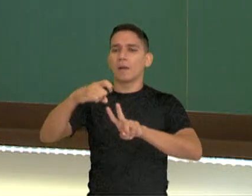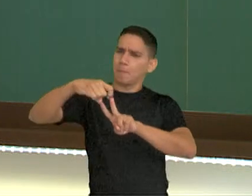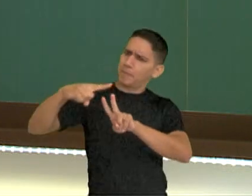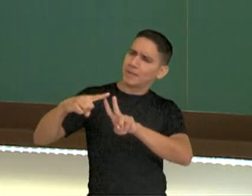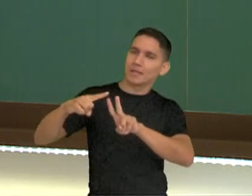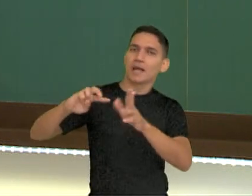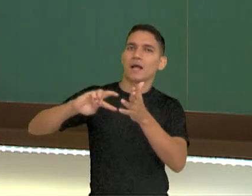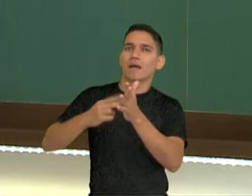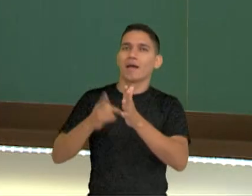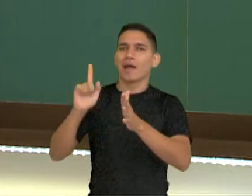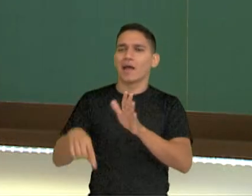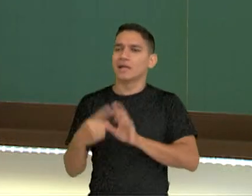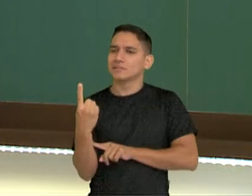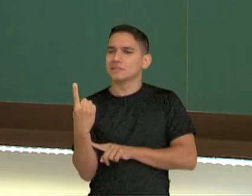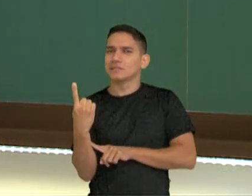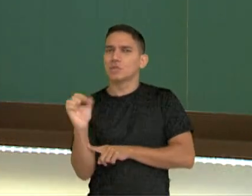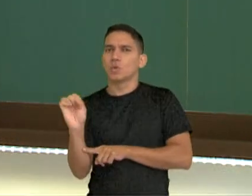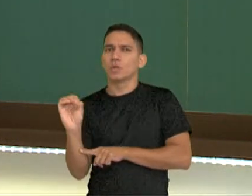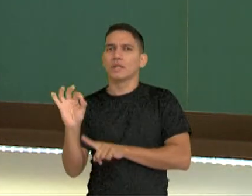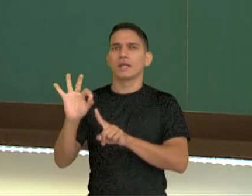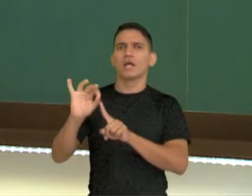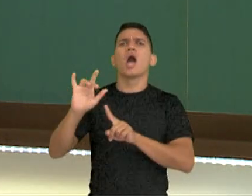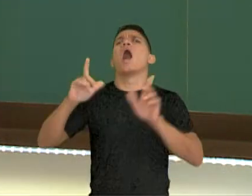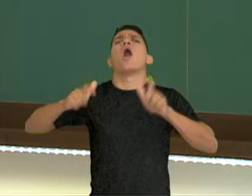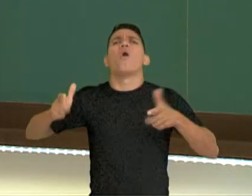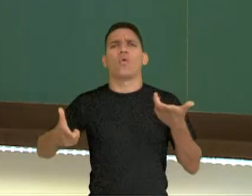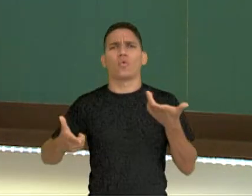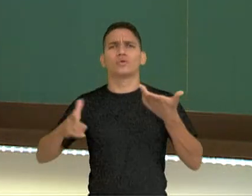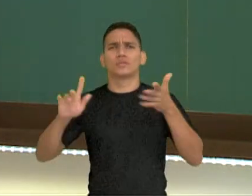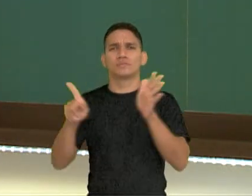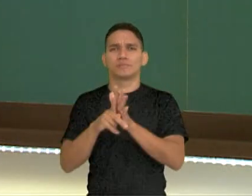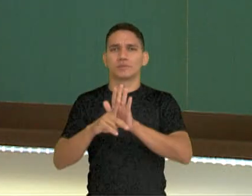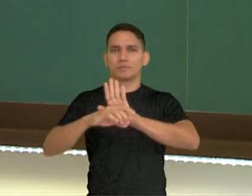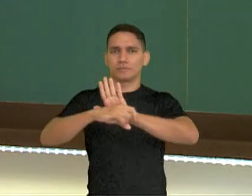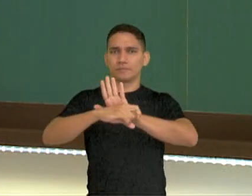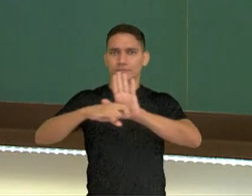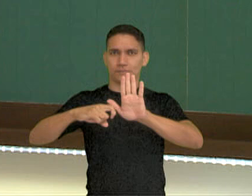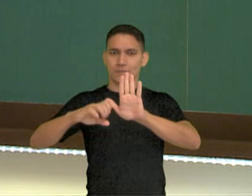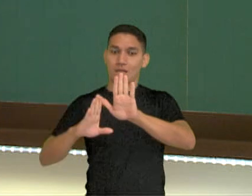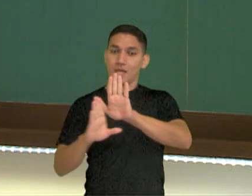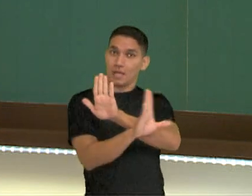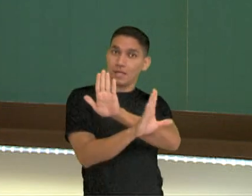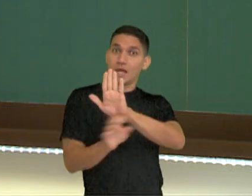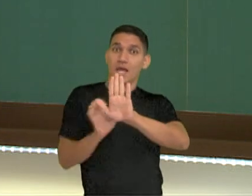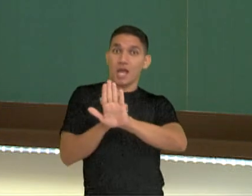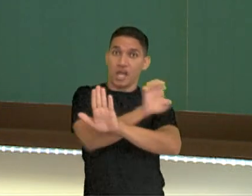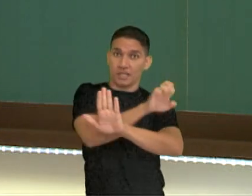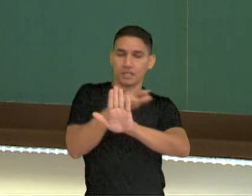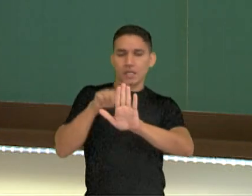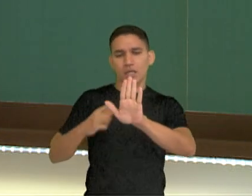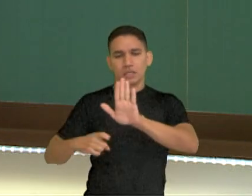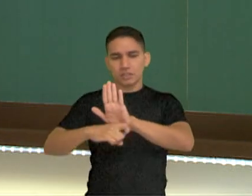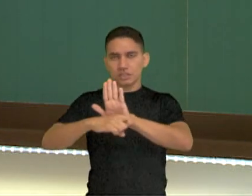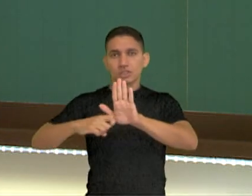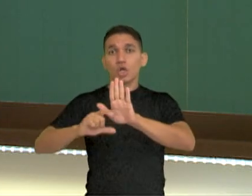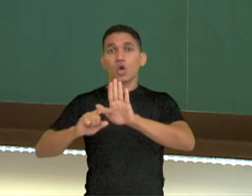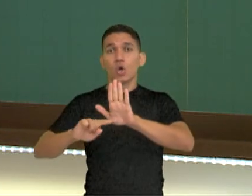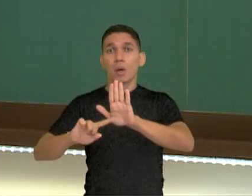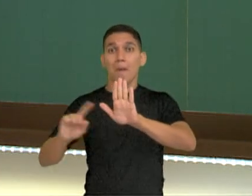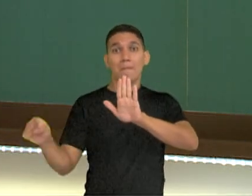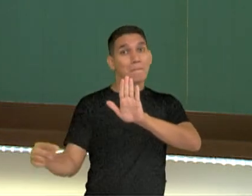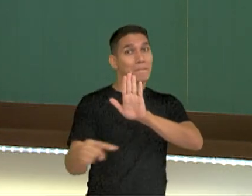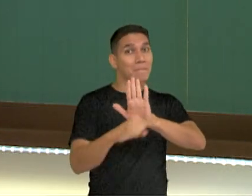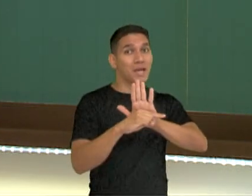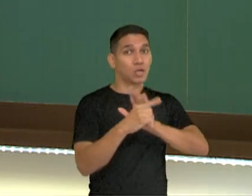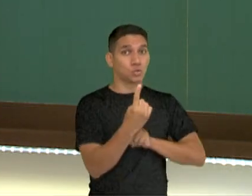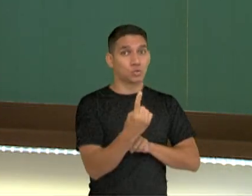equivale a 180. Onde está o 180? À esquerda, no plano cartesiano, lá no ponto menos 1. Só